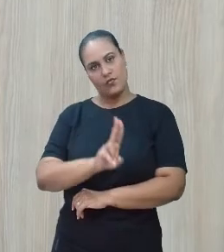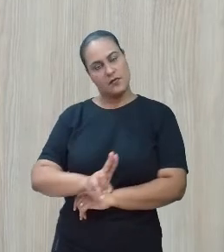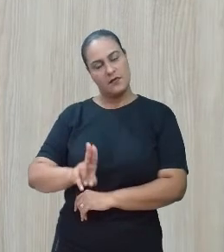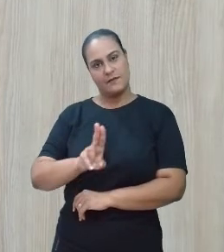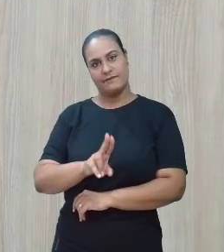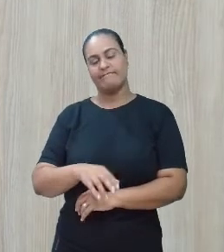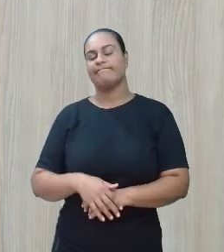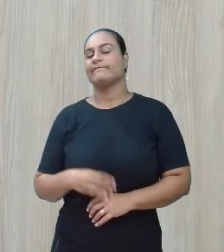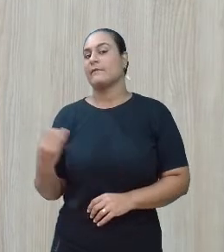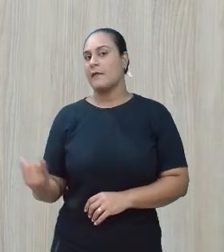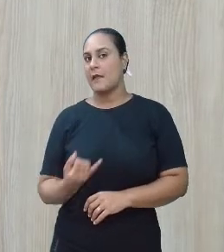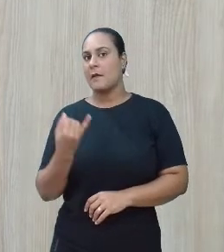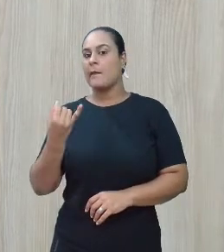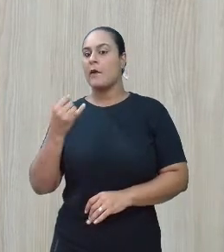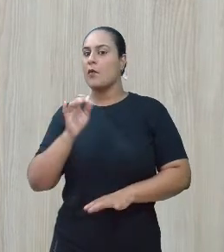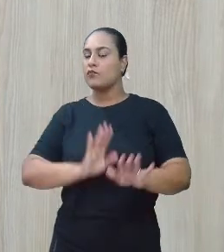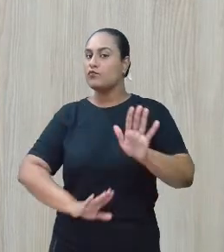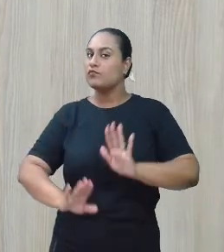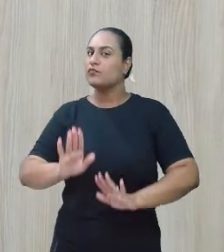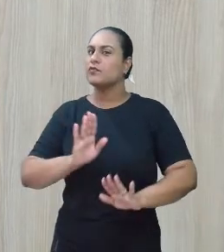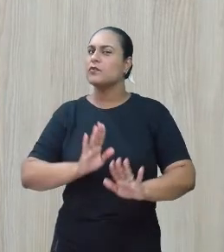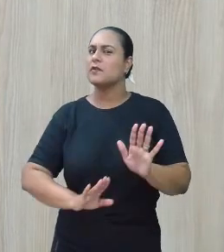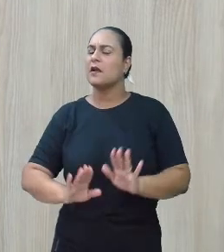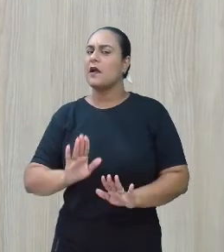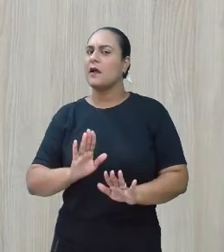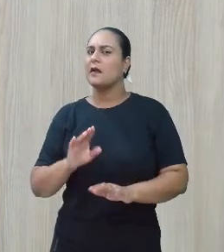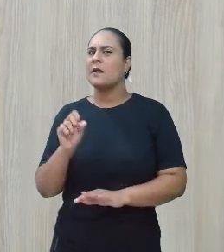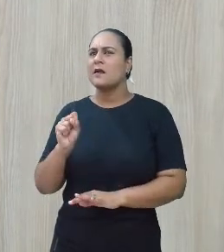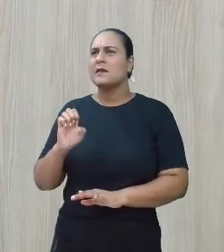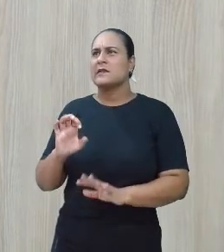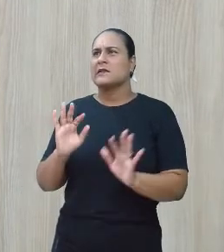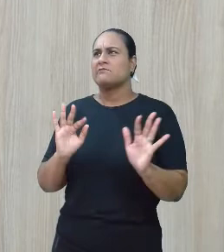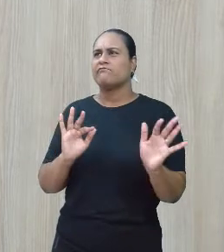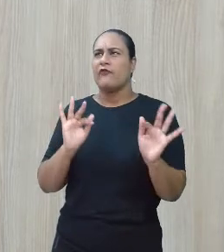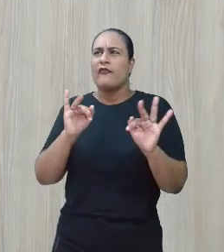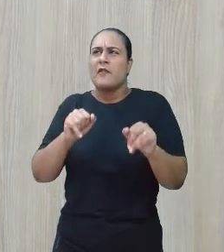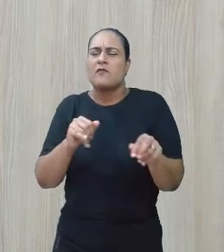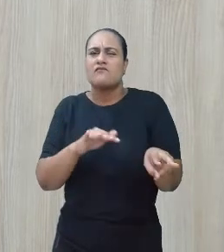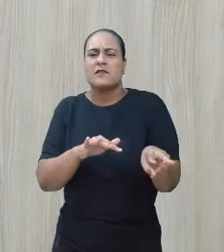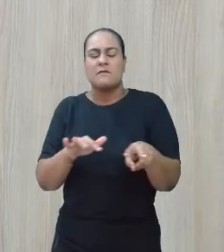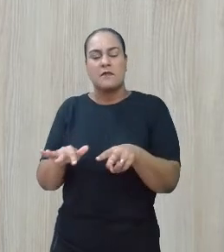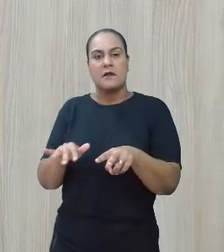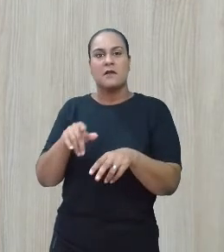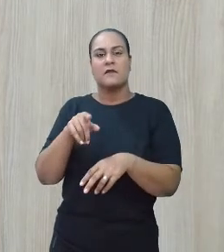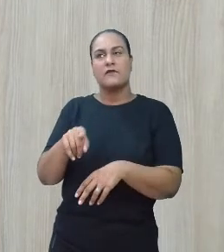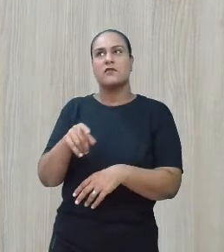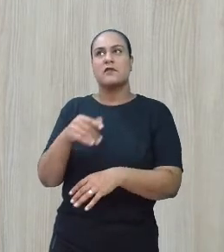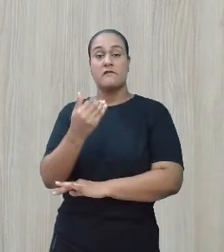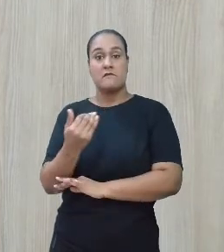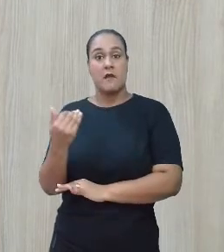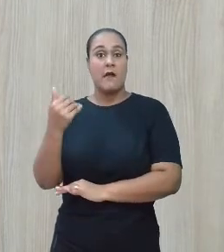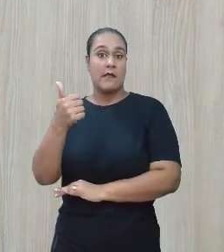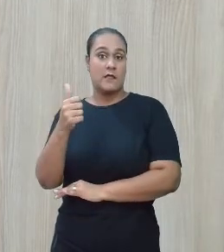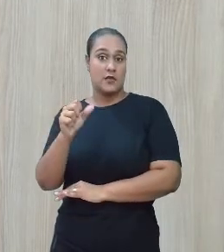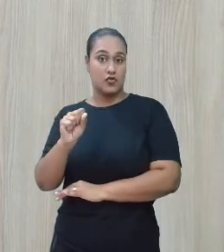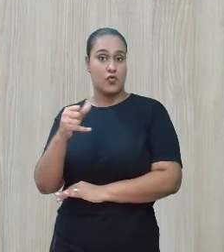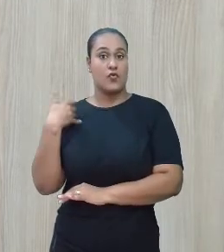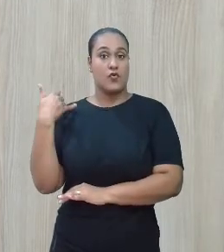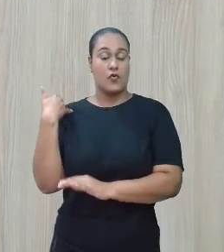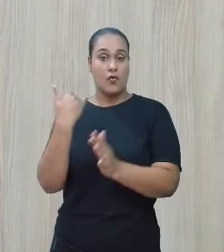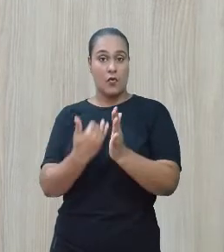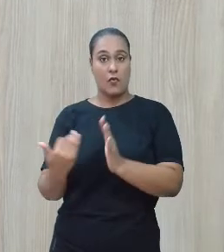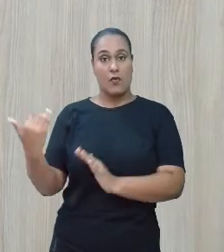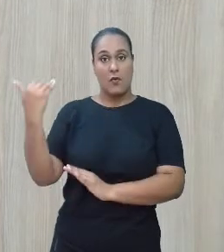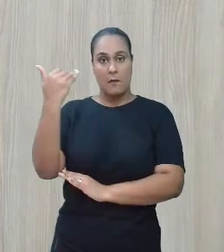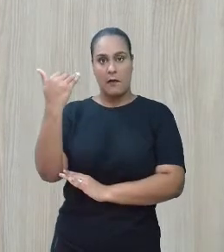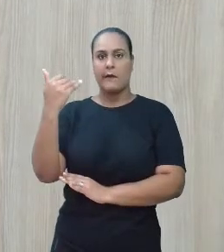É importante que a gente tenha o cuidado. E se no final de semana, uma festa, você já for maior de idade e você quiser